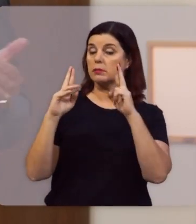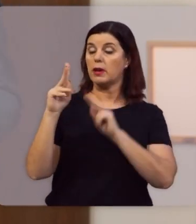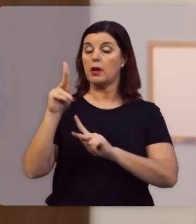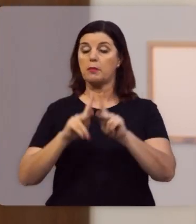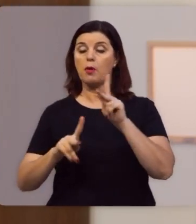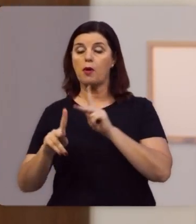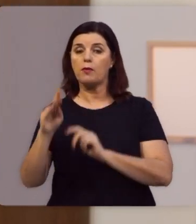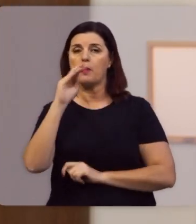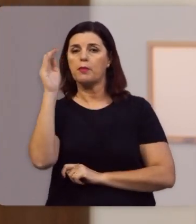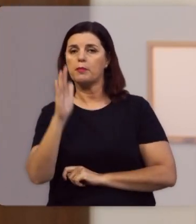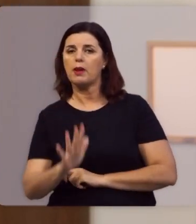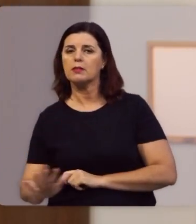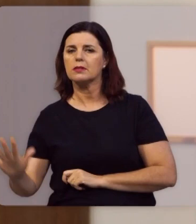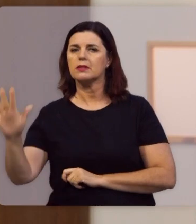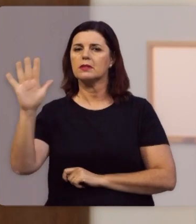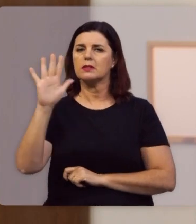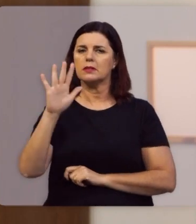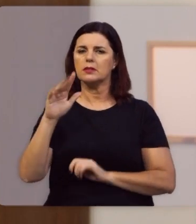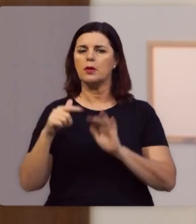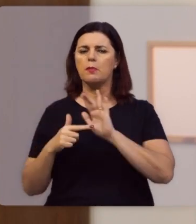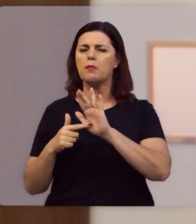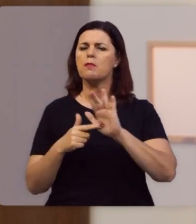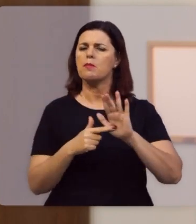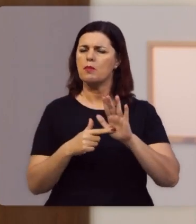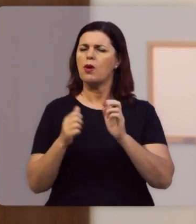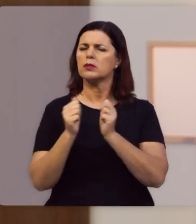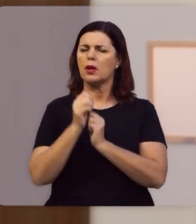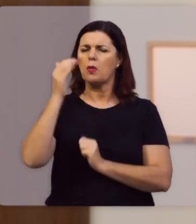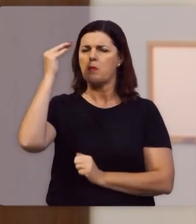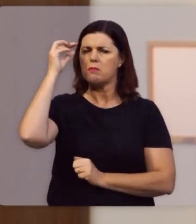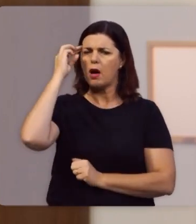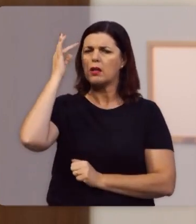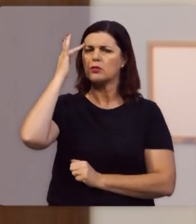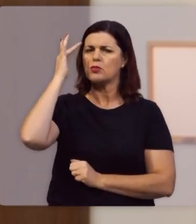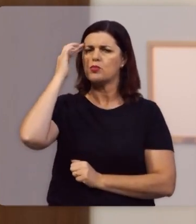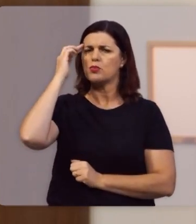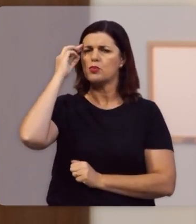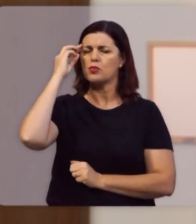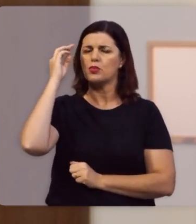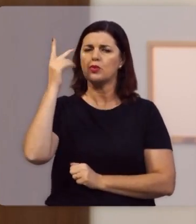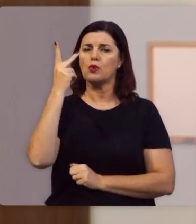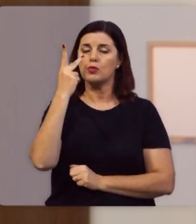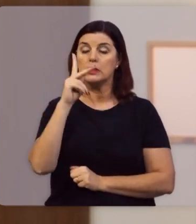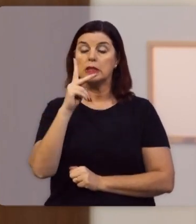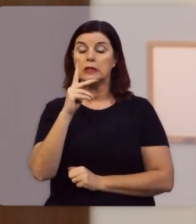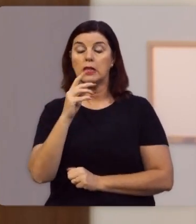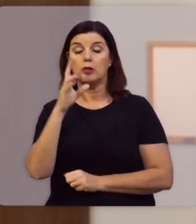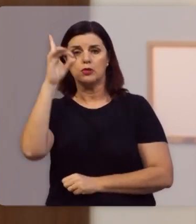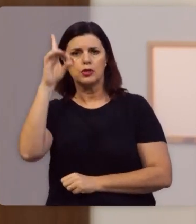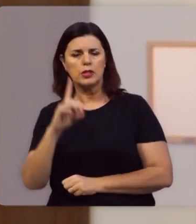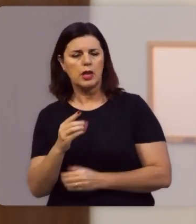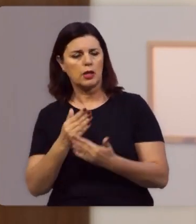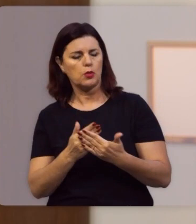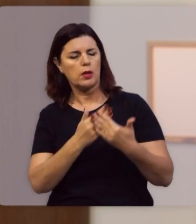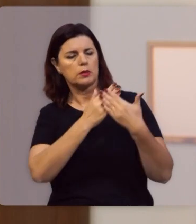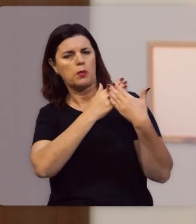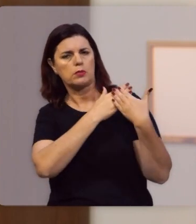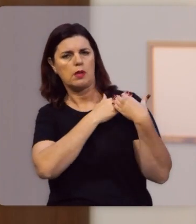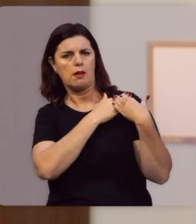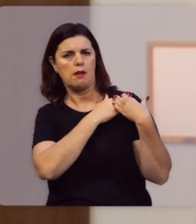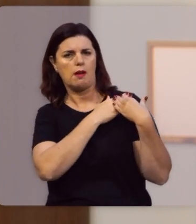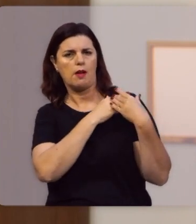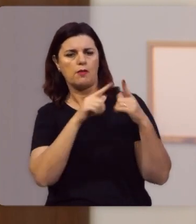o povo brasileiro Exerça com maturidade o seu direito e a sua responsabilidade